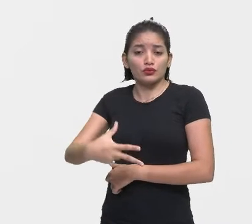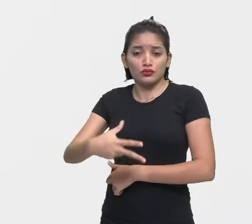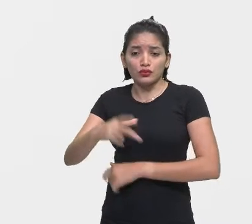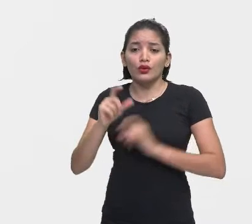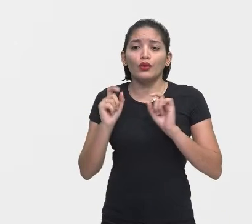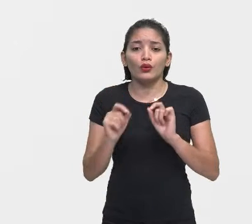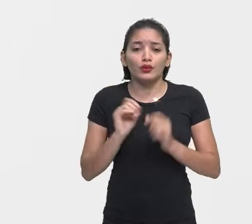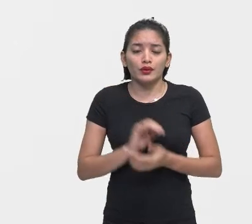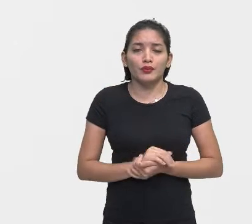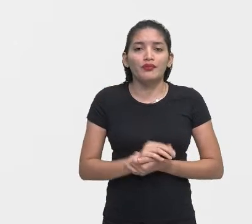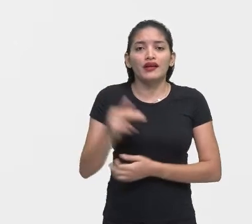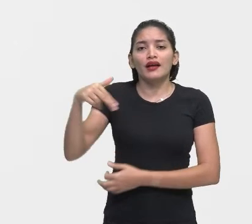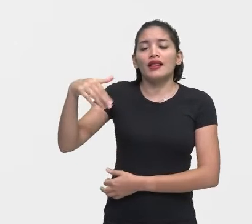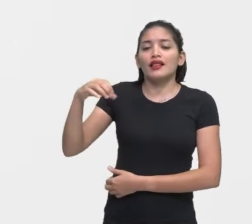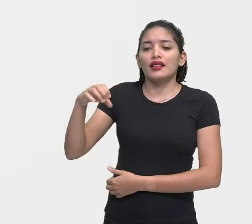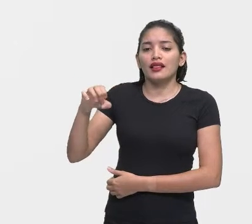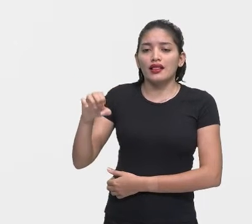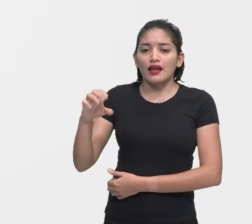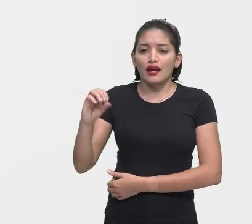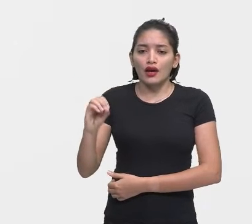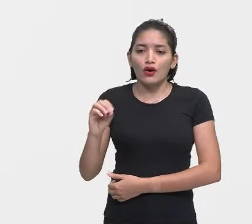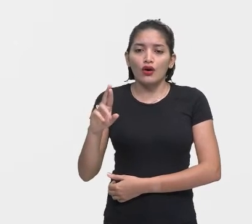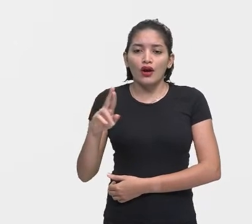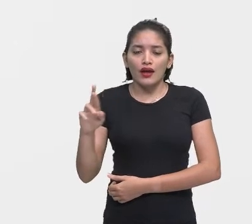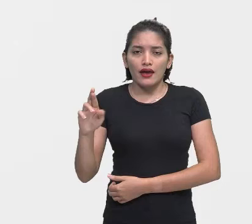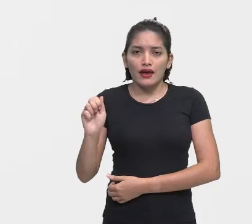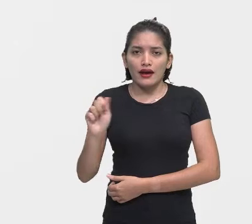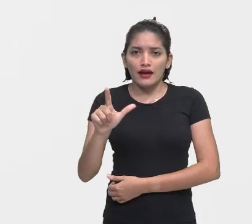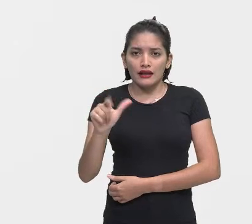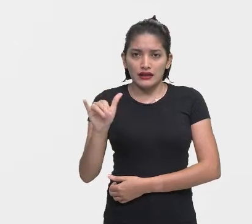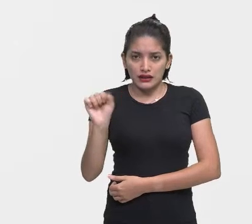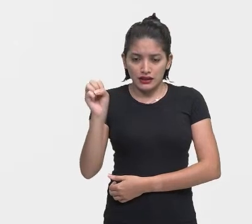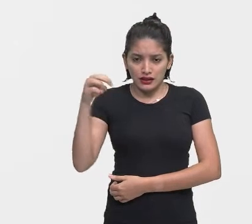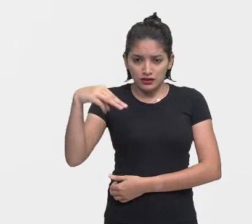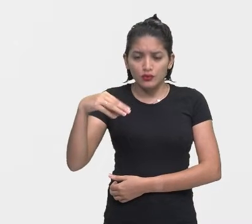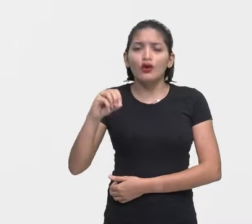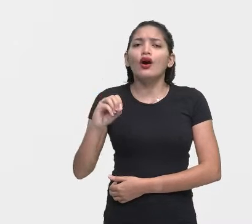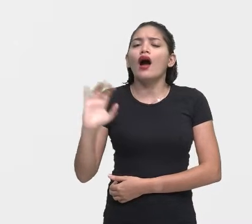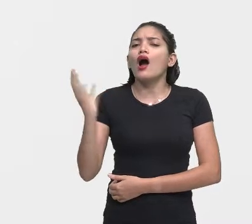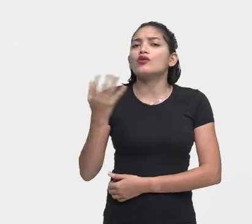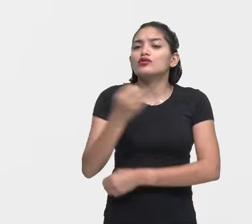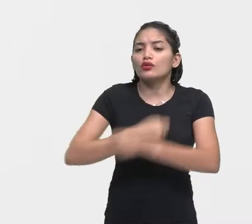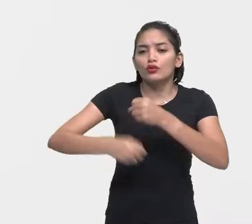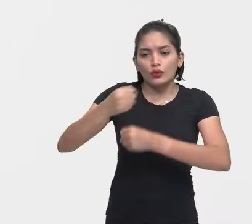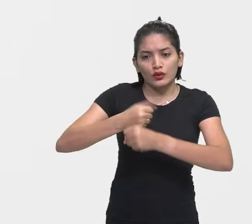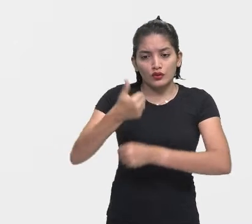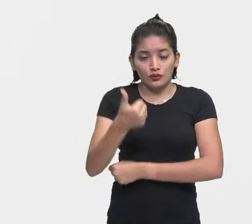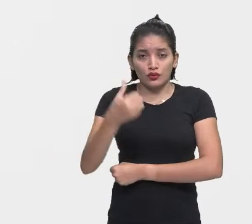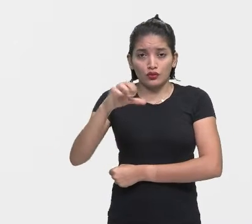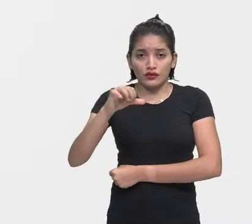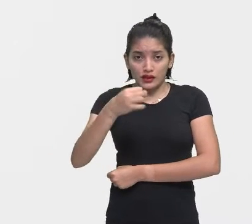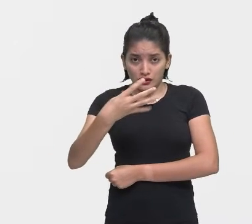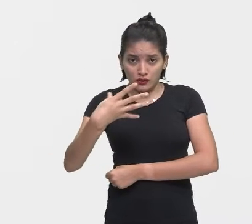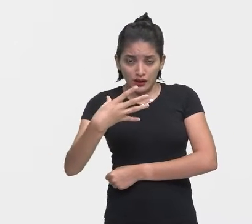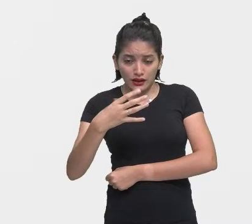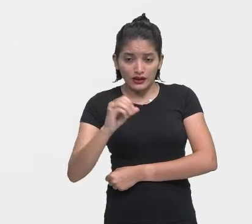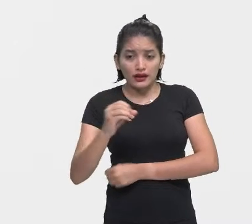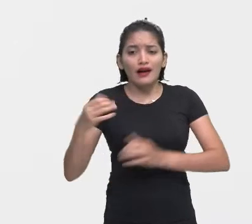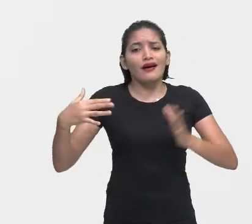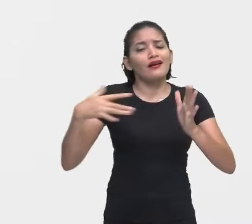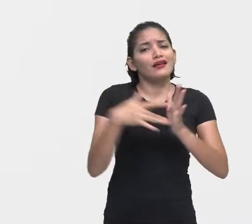o neorrealismo, uma nova leitura, e isso vai ocorrer de 1940